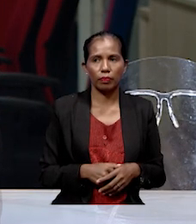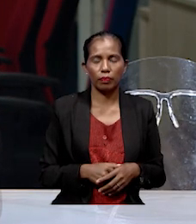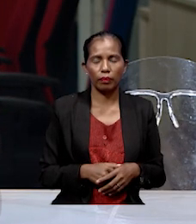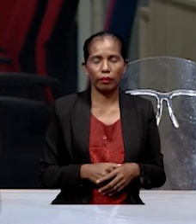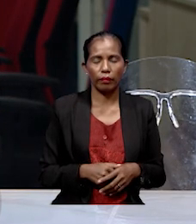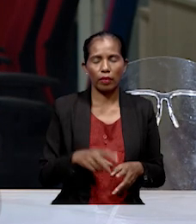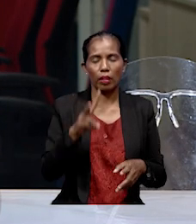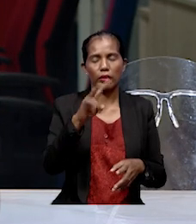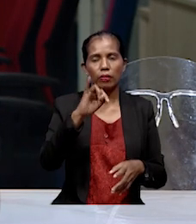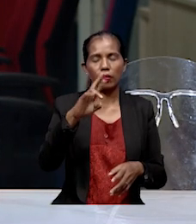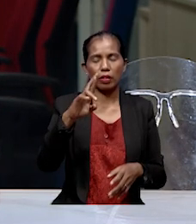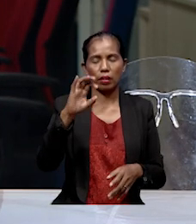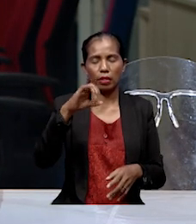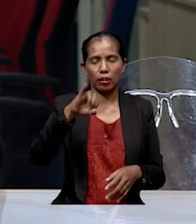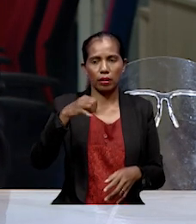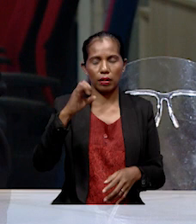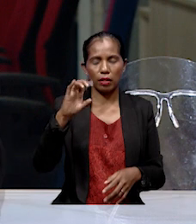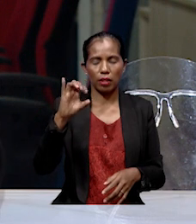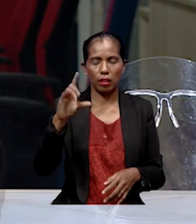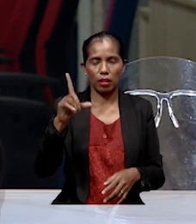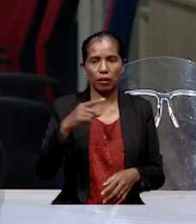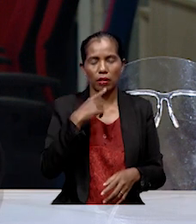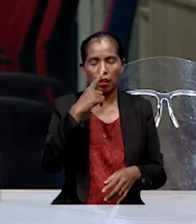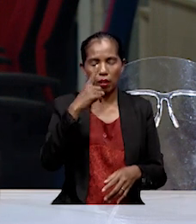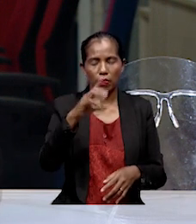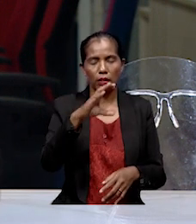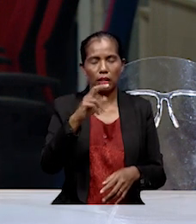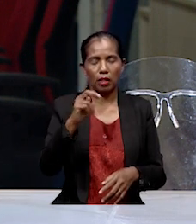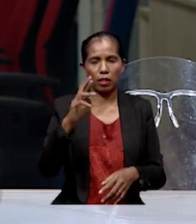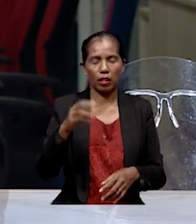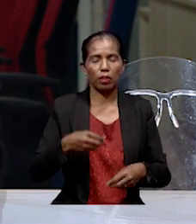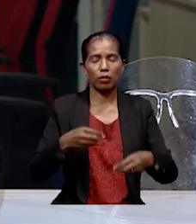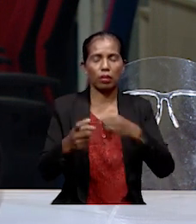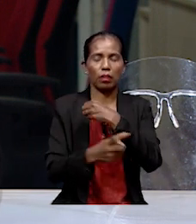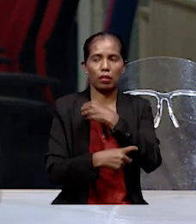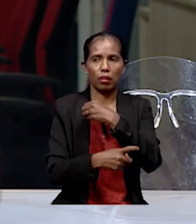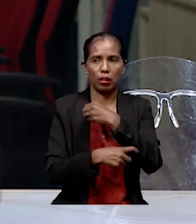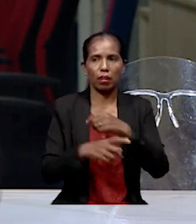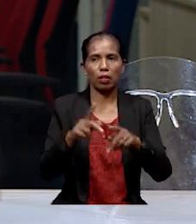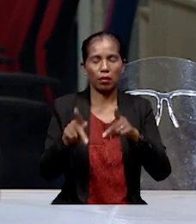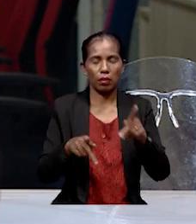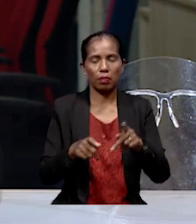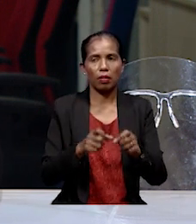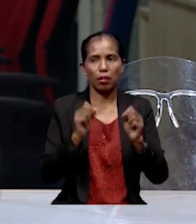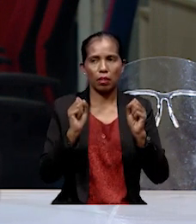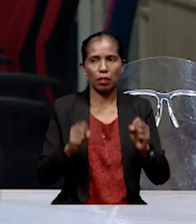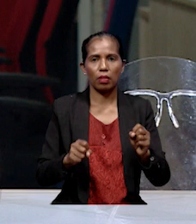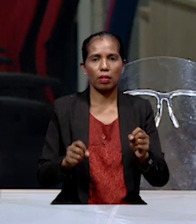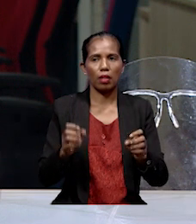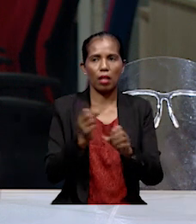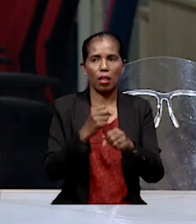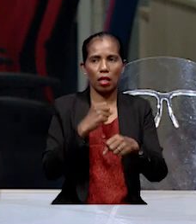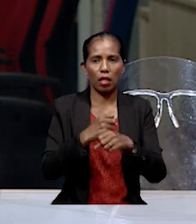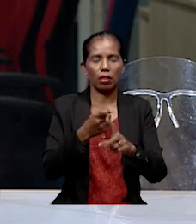Virgílio da Silva Guterres desafia Sene atua aplica sanção no pena ba acto irregularidade nebe comete husi